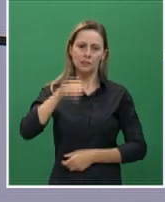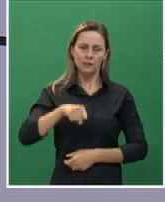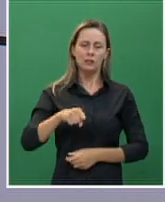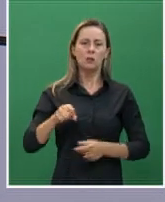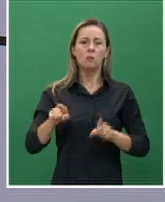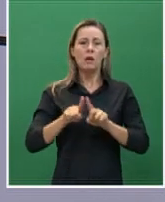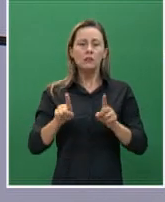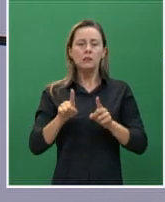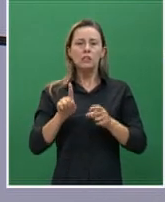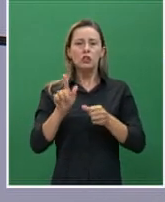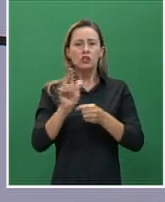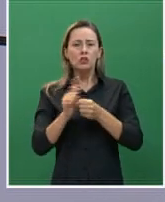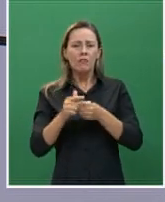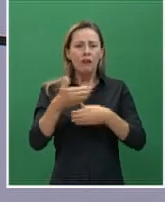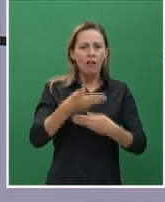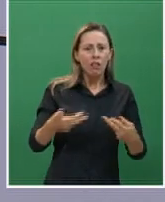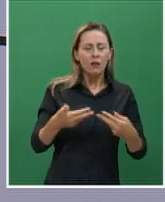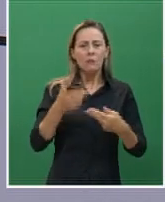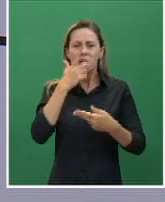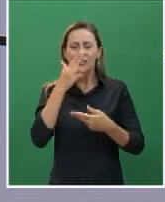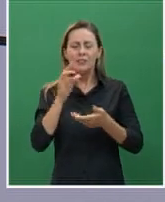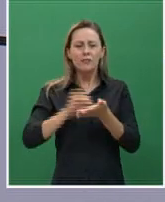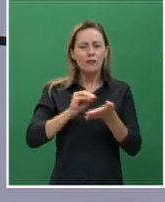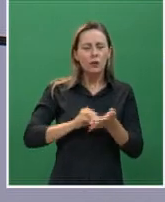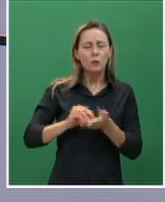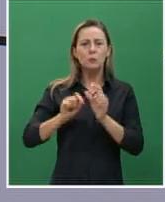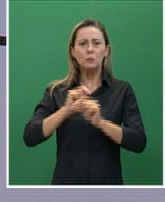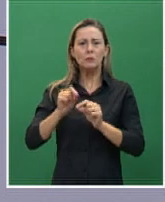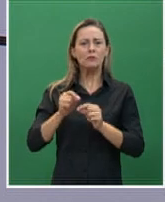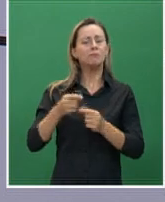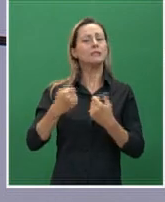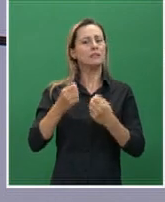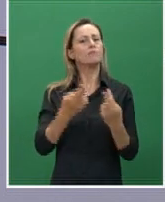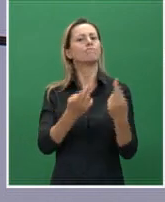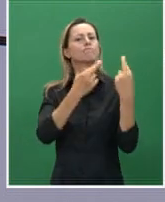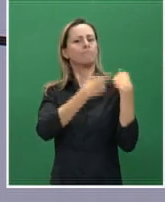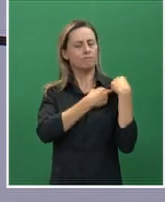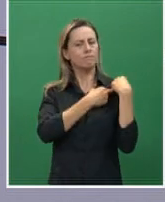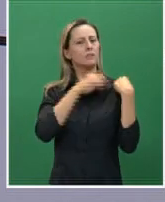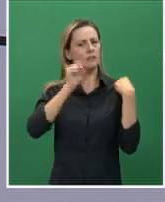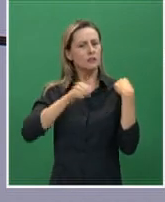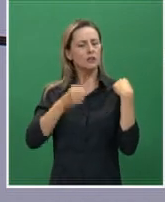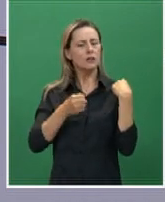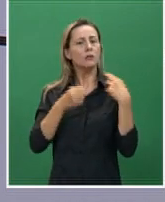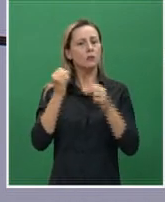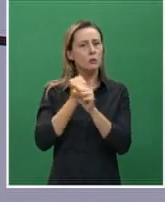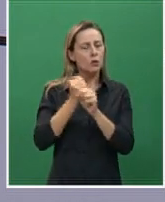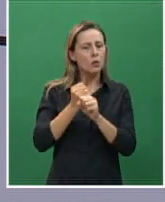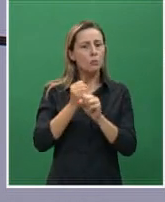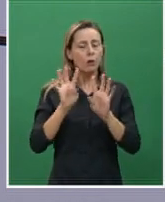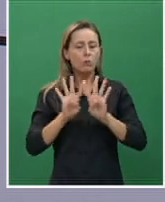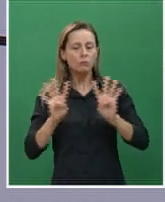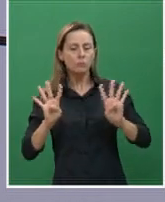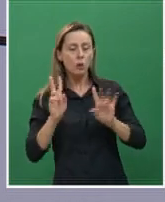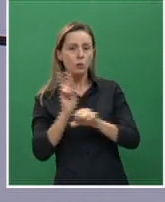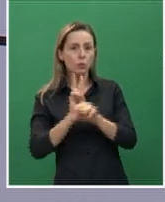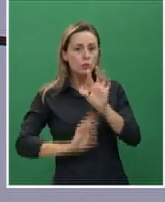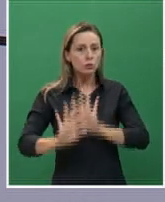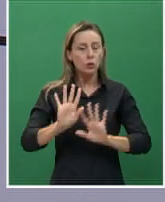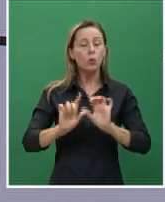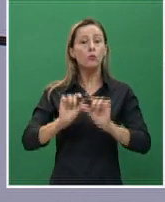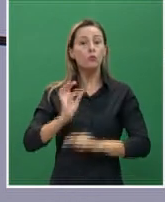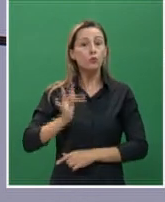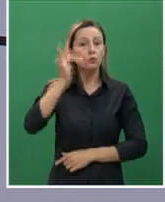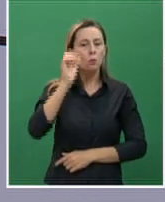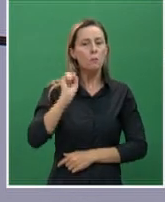geologia ele não foi contrário parecer da geologia deixou muito claro que precisa ver responsabilidade obras de contenção para que a gente possa abrir